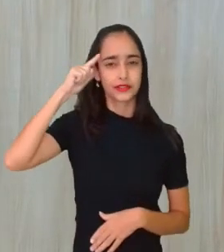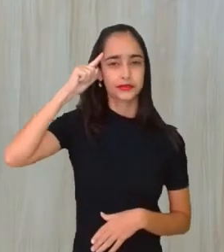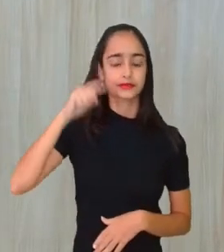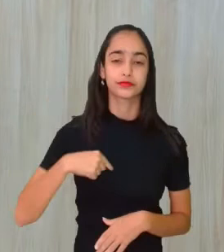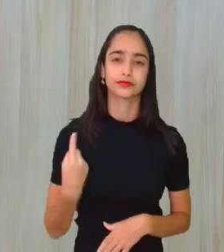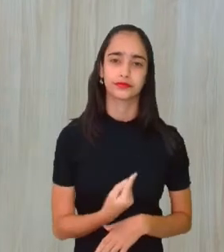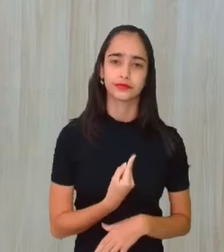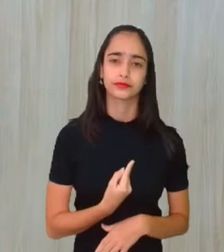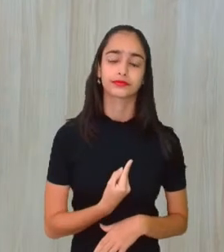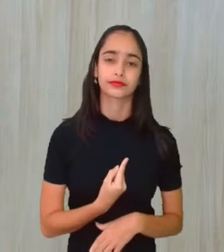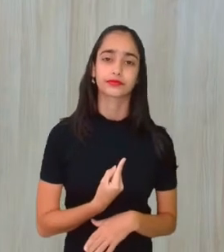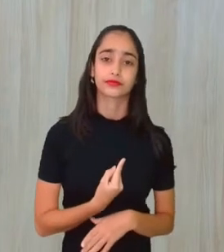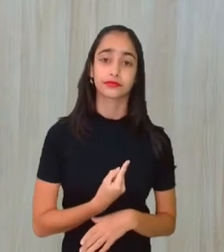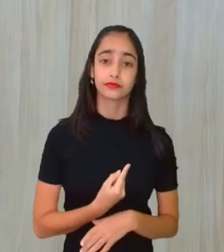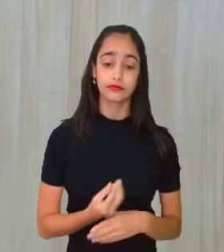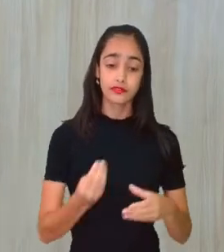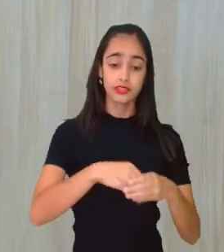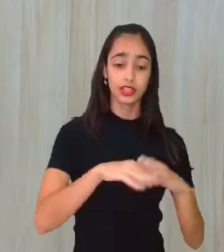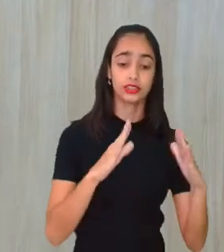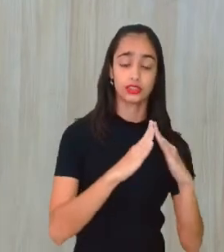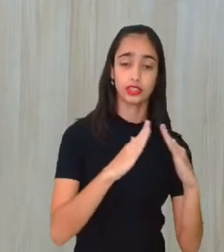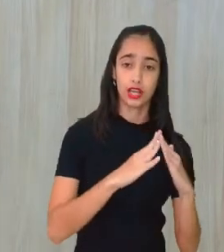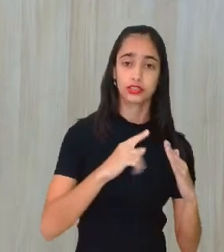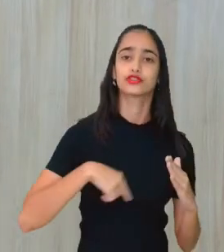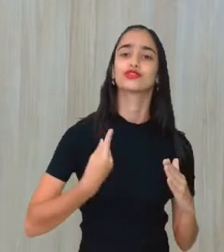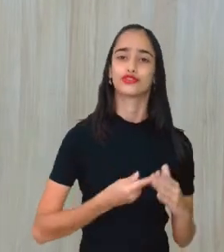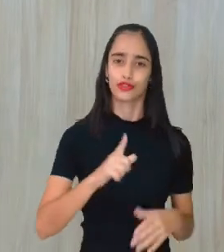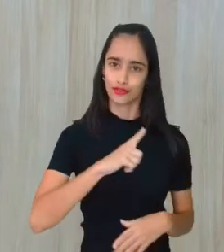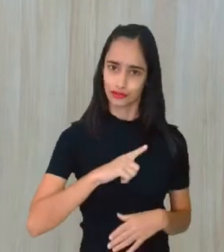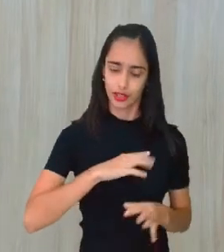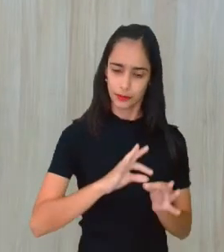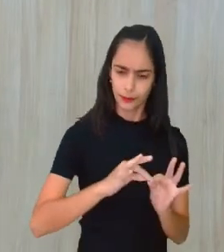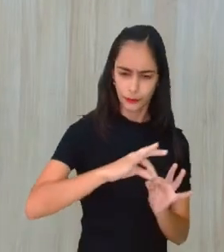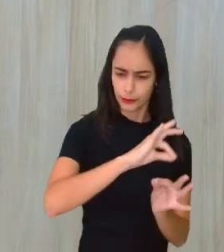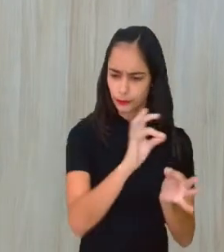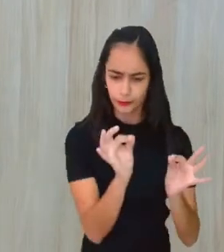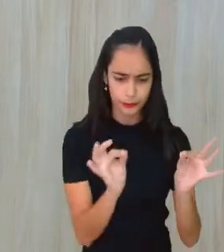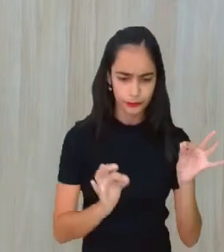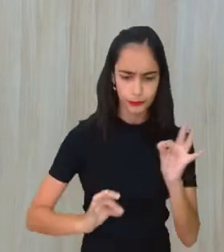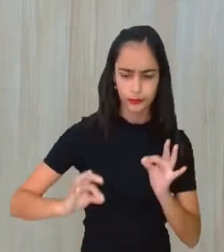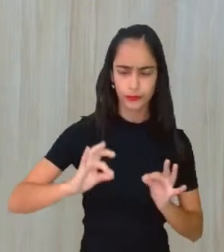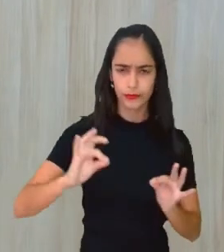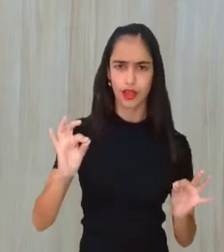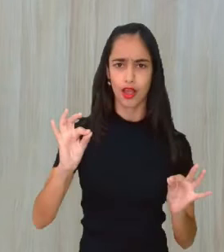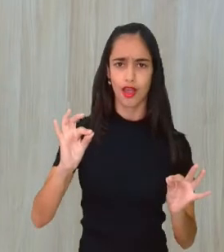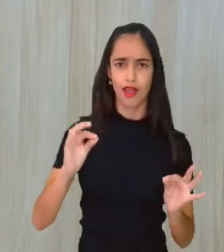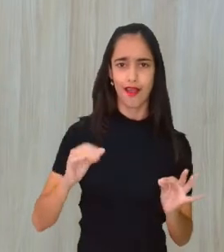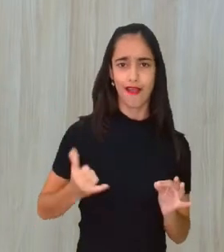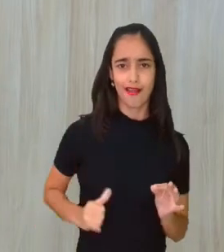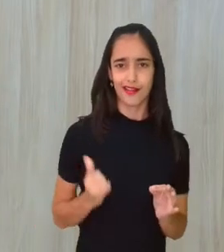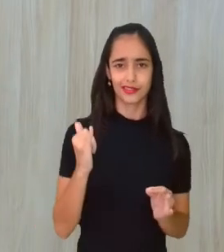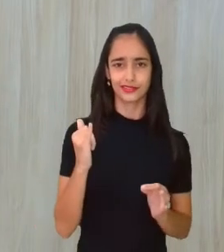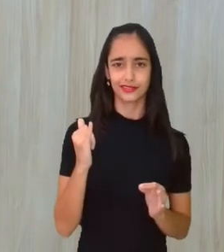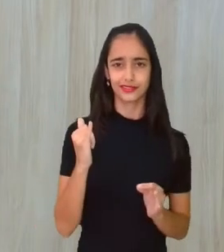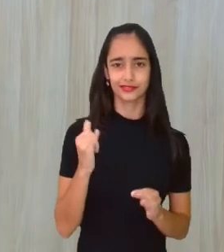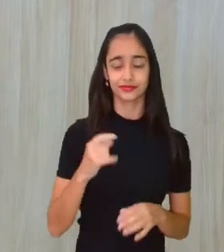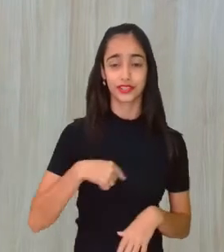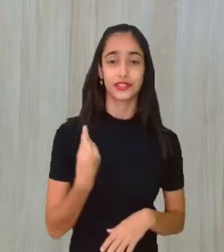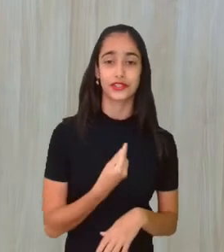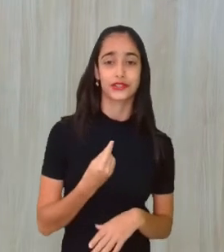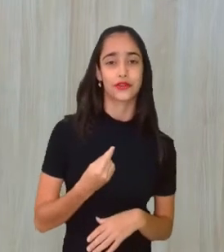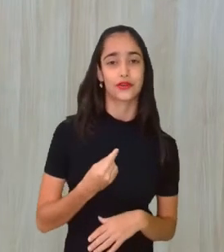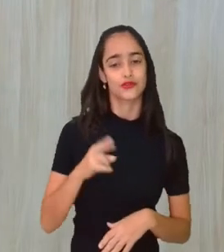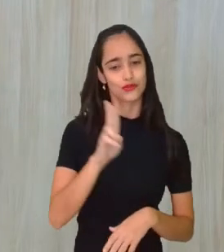nosso cotidiano, nós temos circuitos elétricos que utilizamos e às vezes não sabemos nem que o nome é